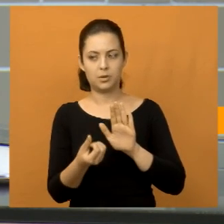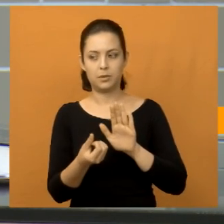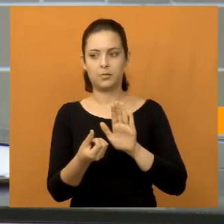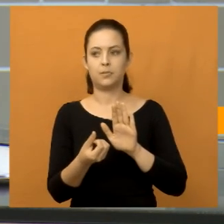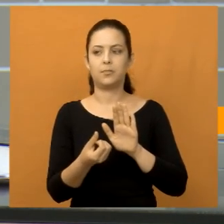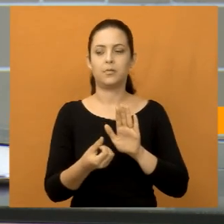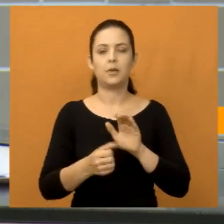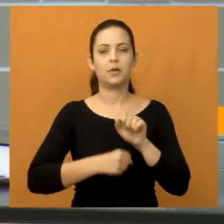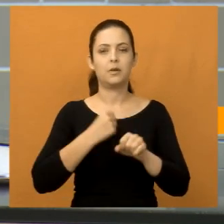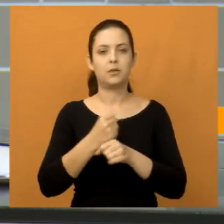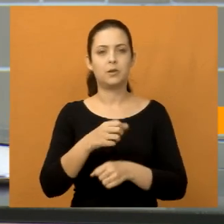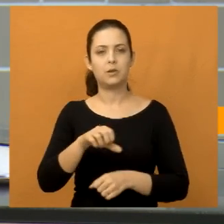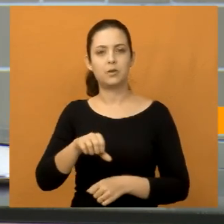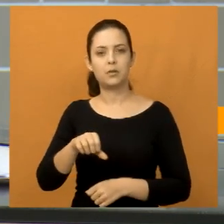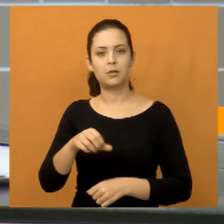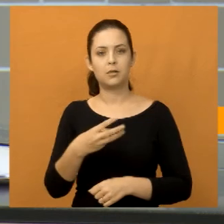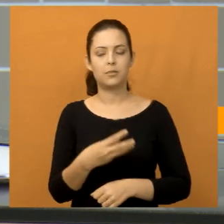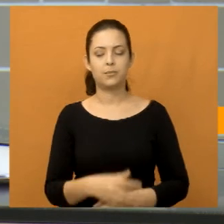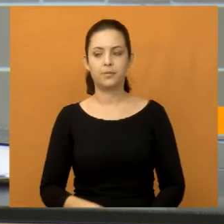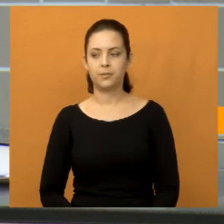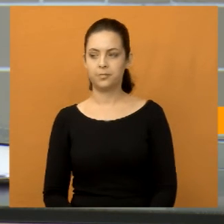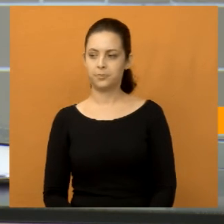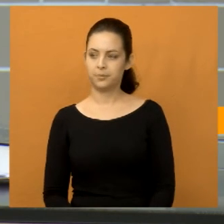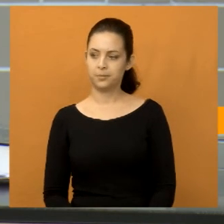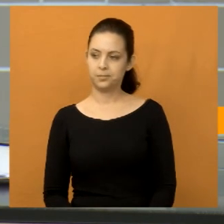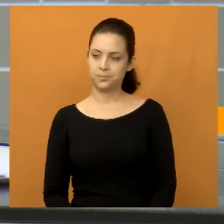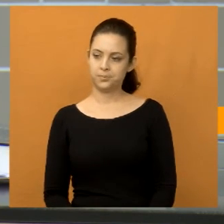8.666, de 1993.